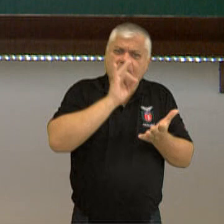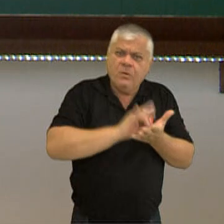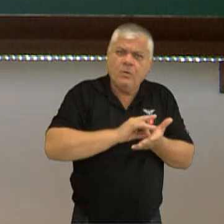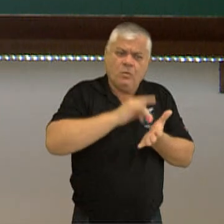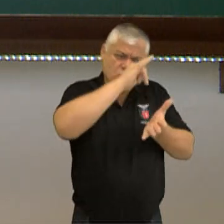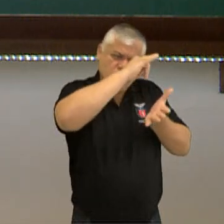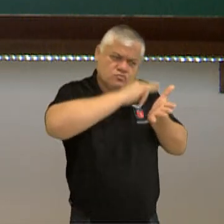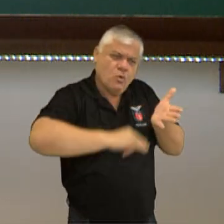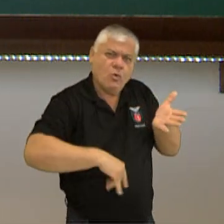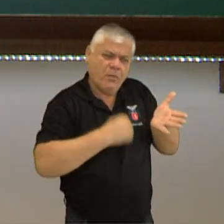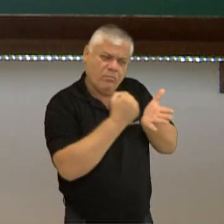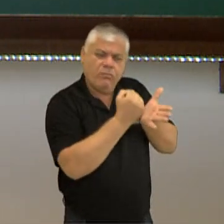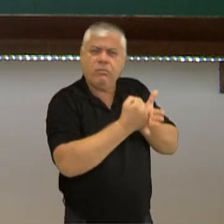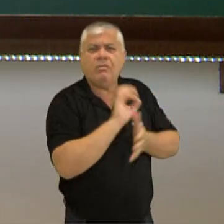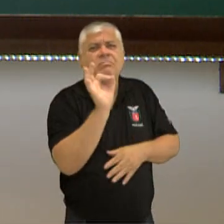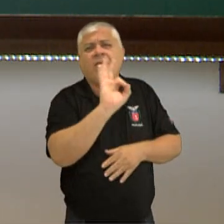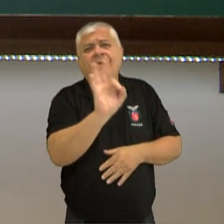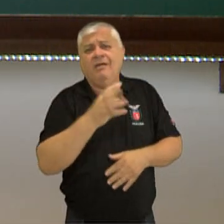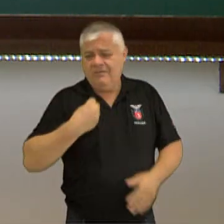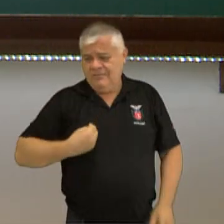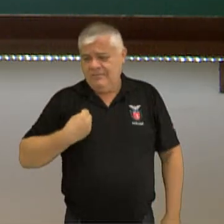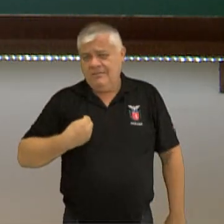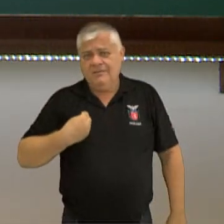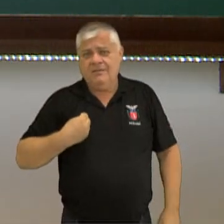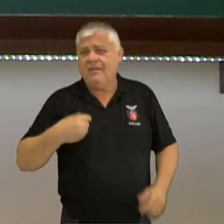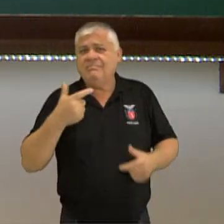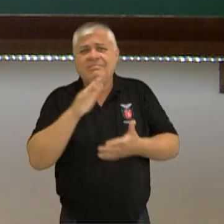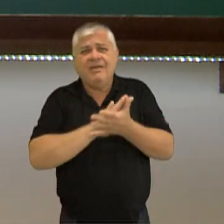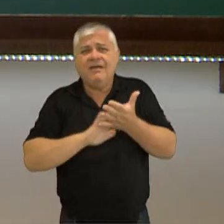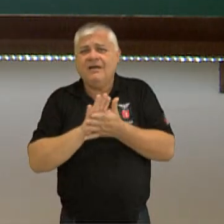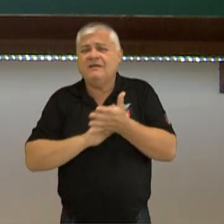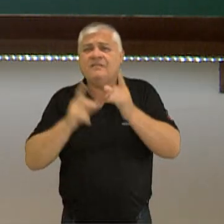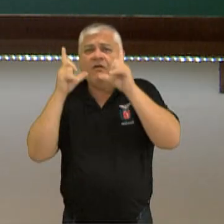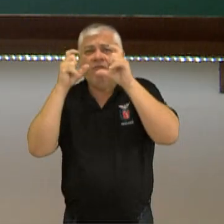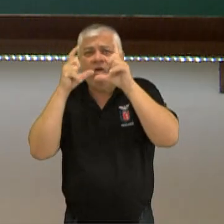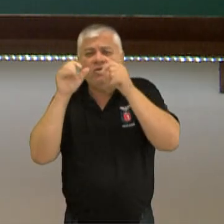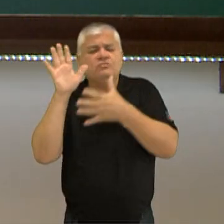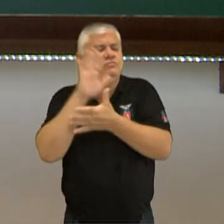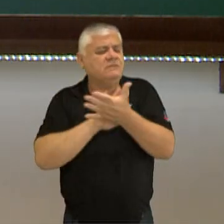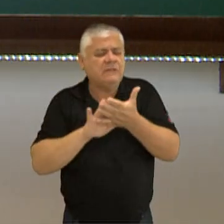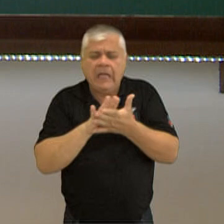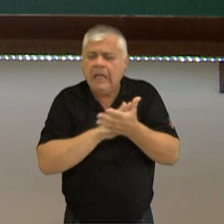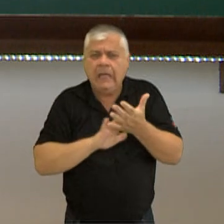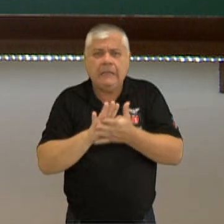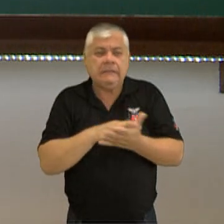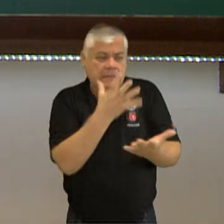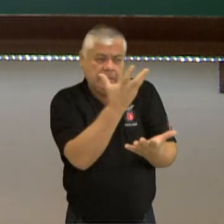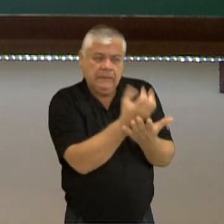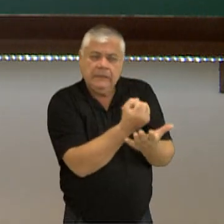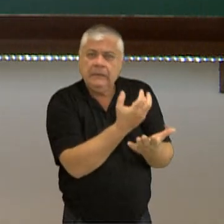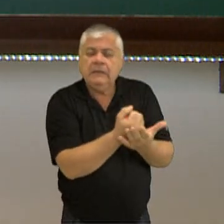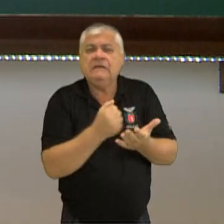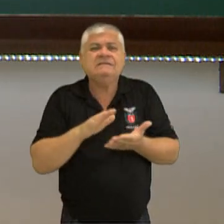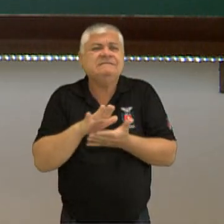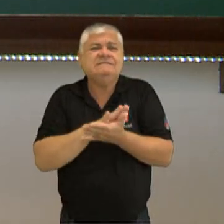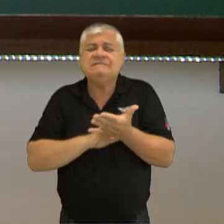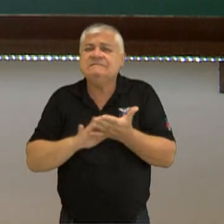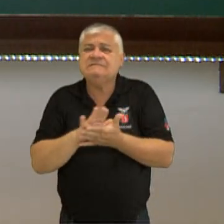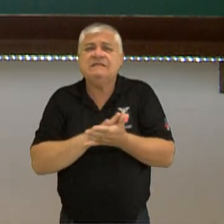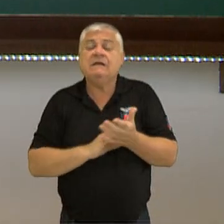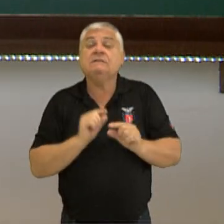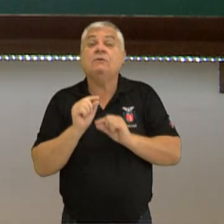registros. Não tinha ninguém, não tinha uma fotografia, uma gravação, não existem registros. A partir